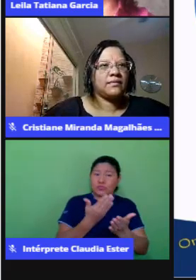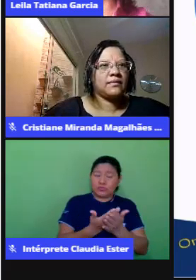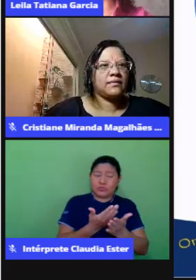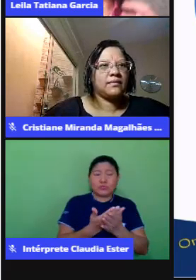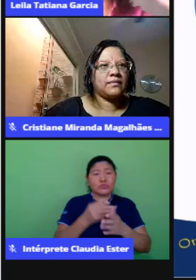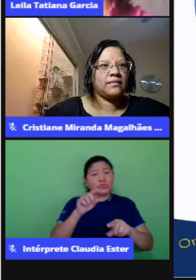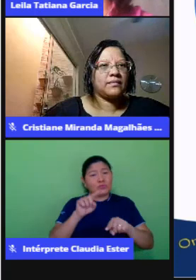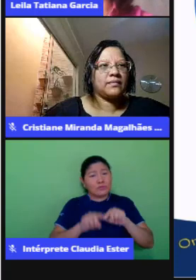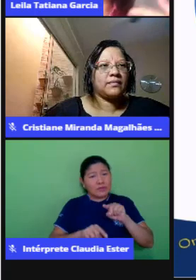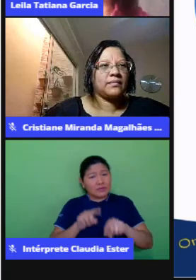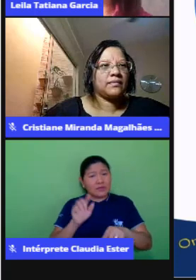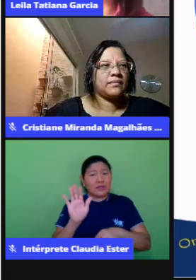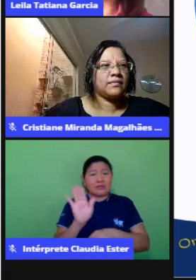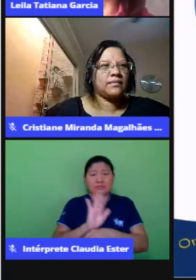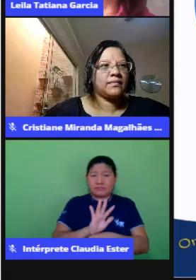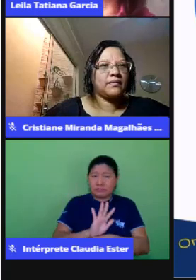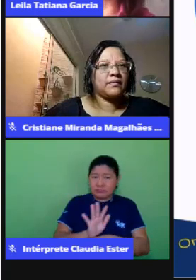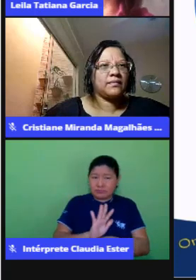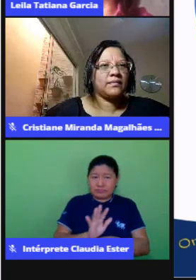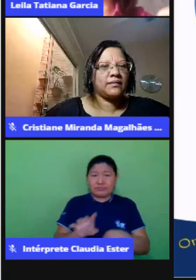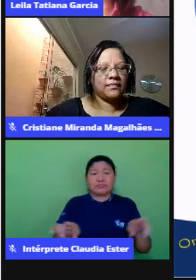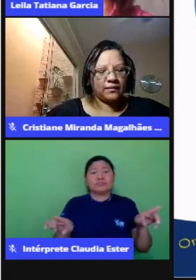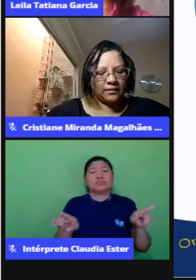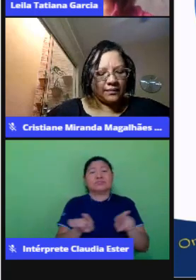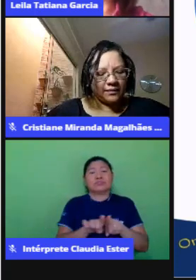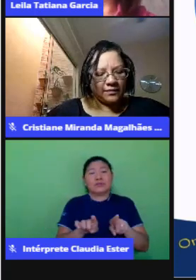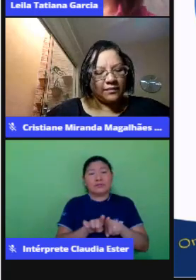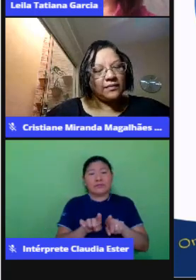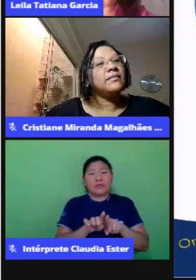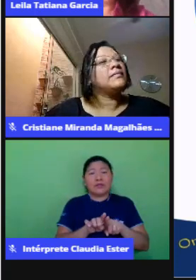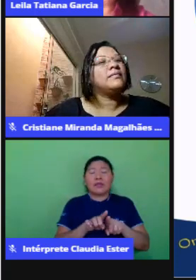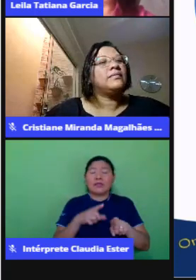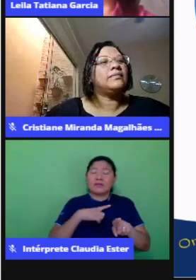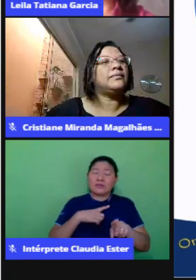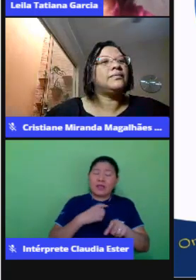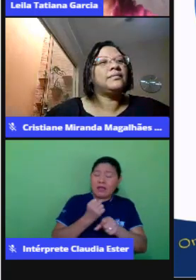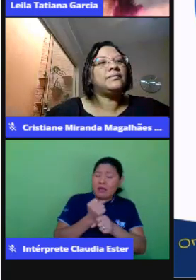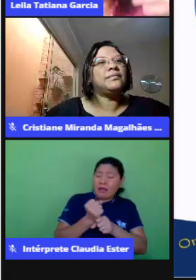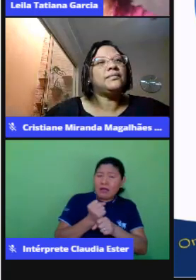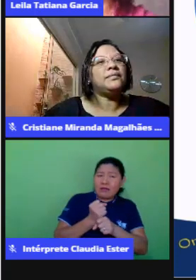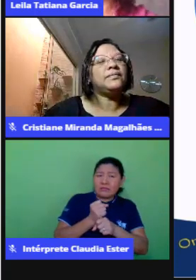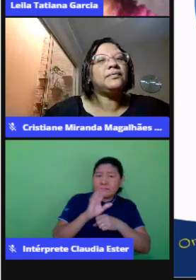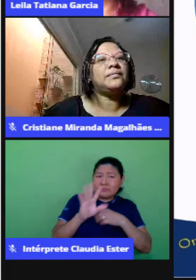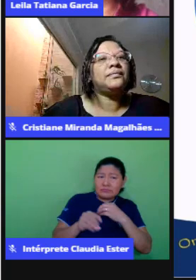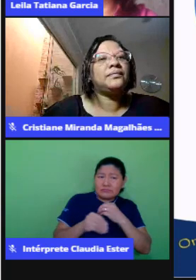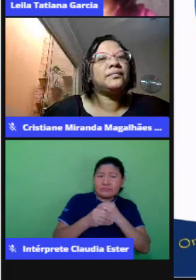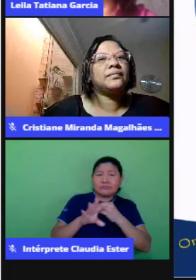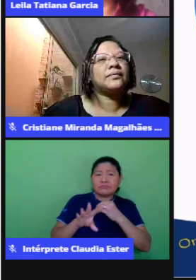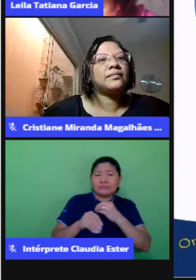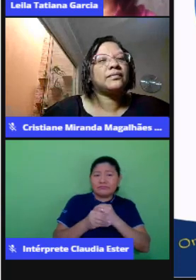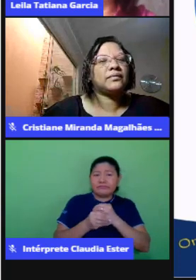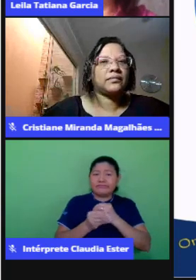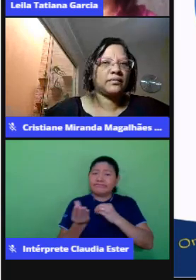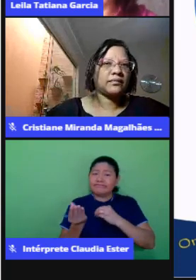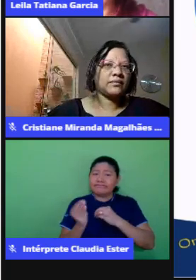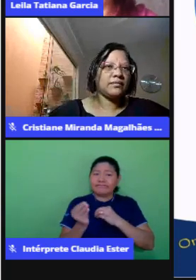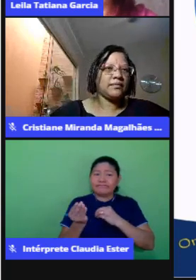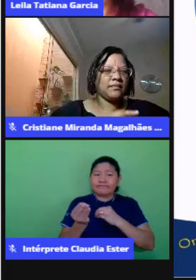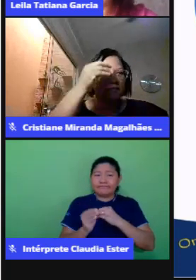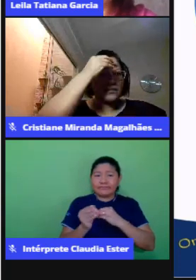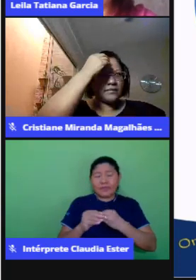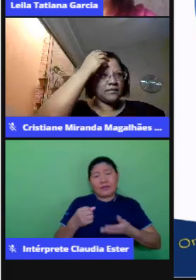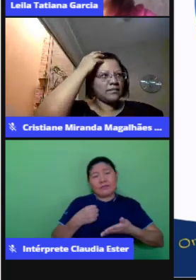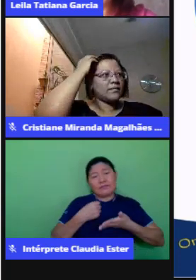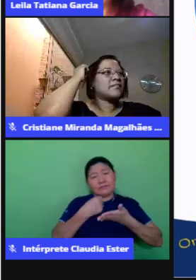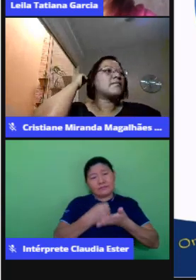vídeos, né, que nós estamos produzindo ao longo de todos esses anos, para que, de alguma maneira, possa